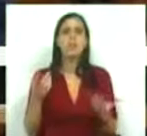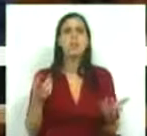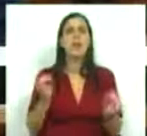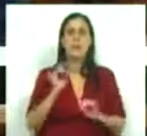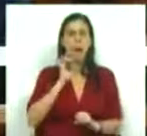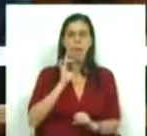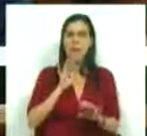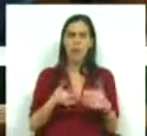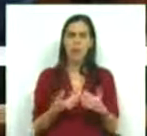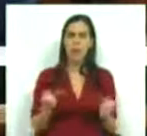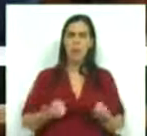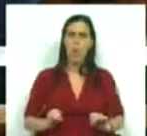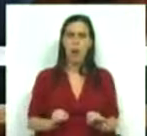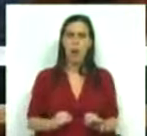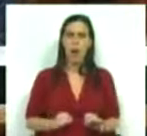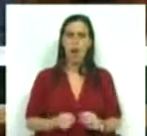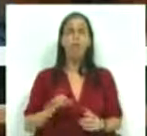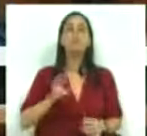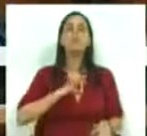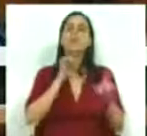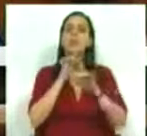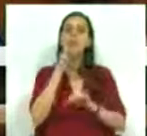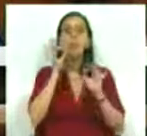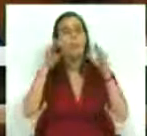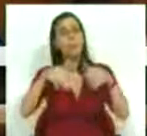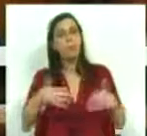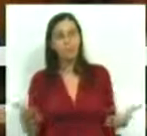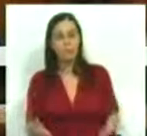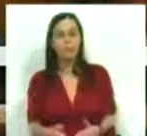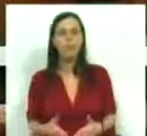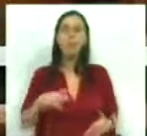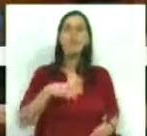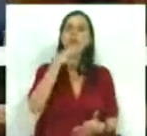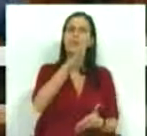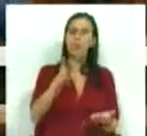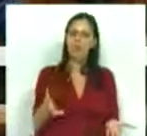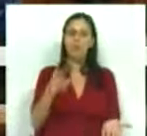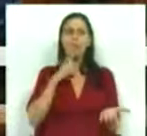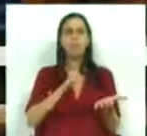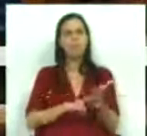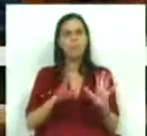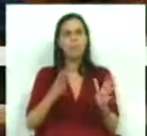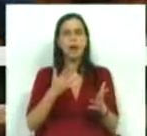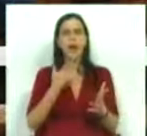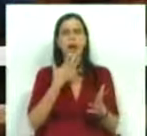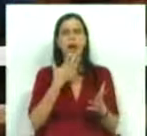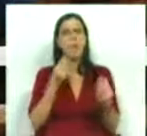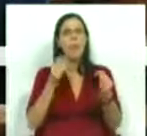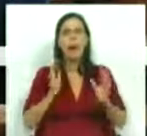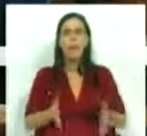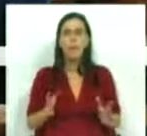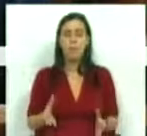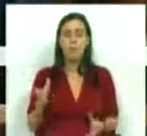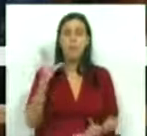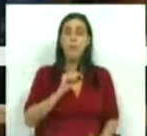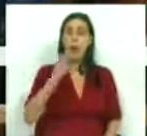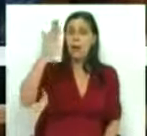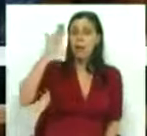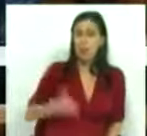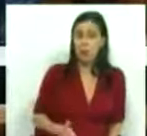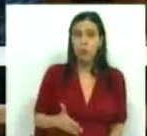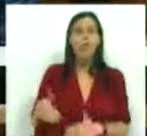não tem valor social? E, senhores deputados, finalmente, vamos dizê-lo sem tibiezas, é mais